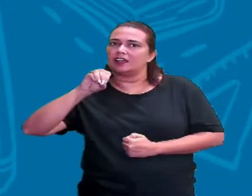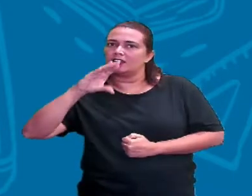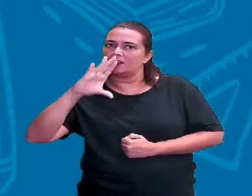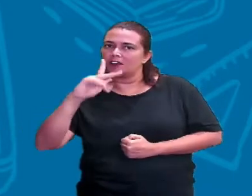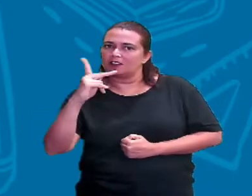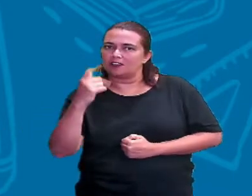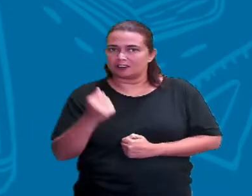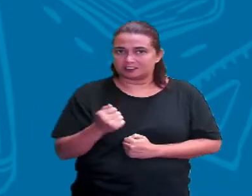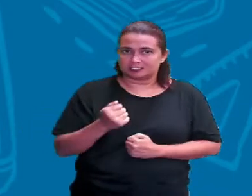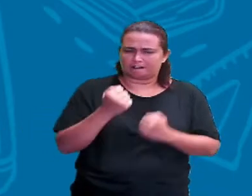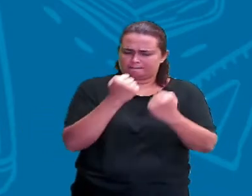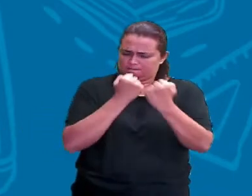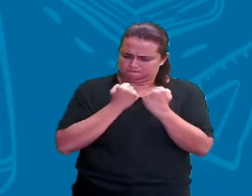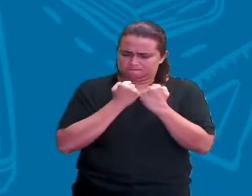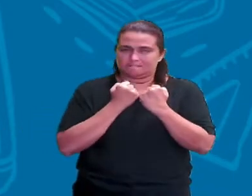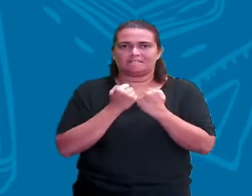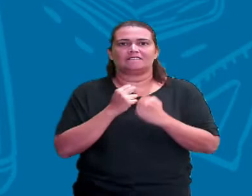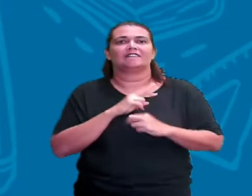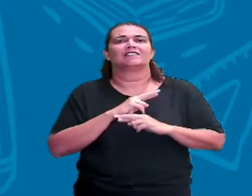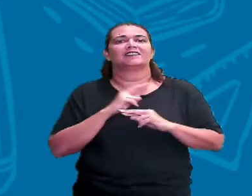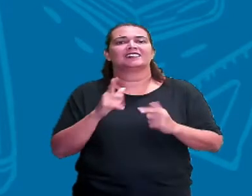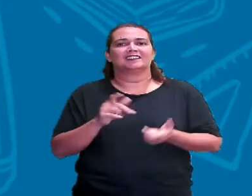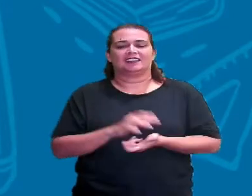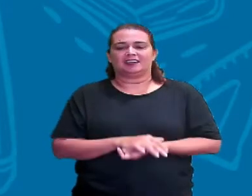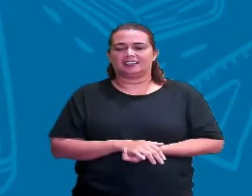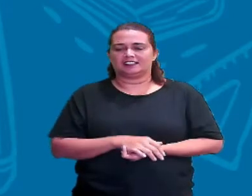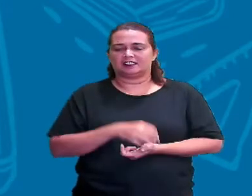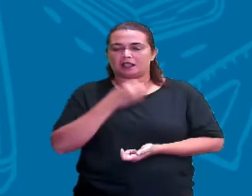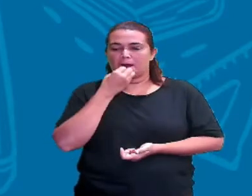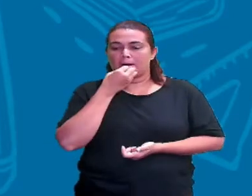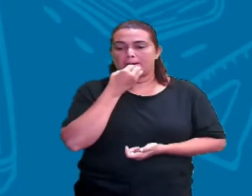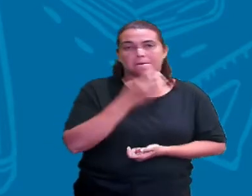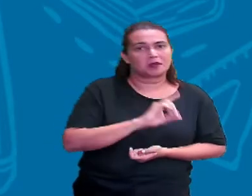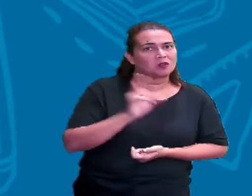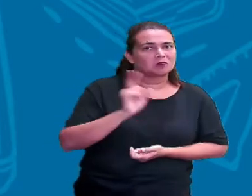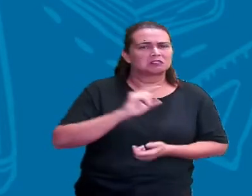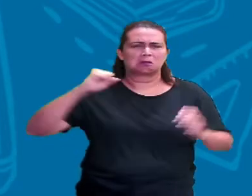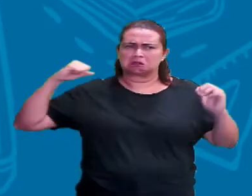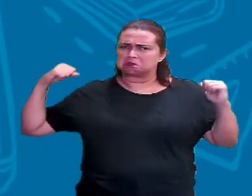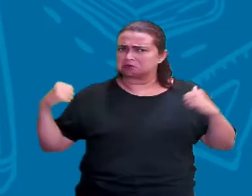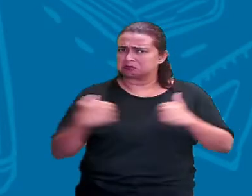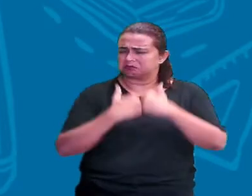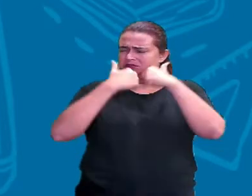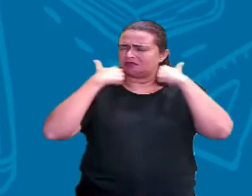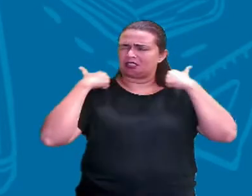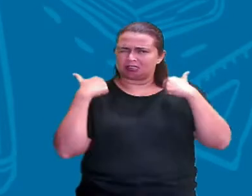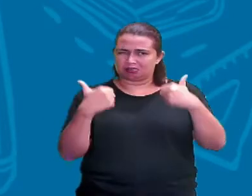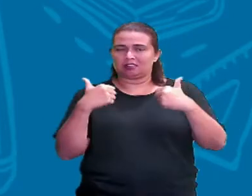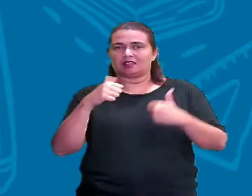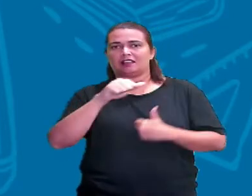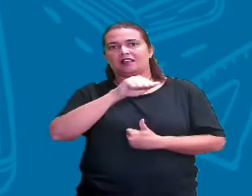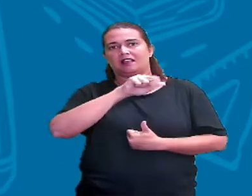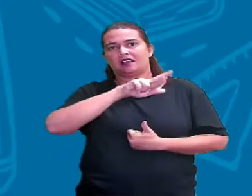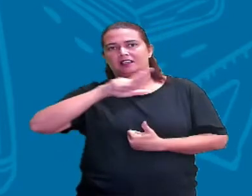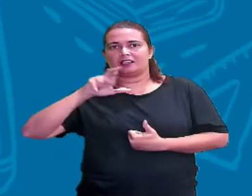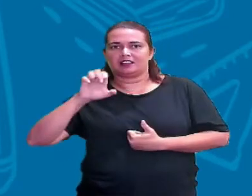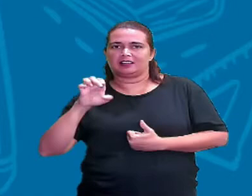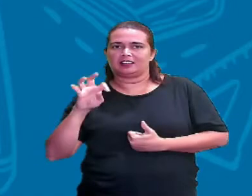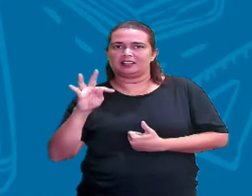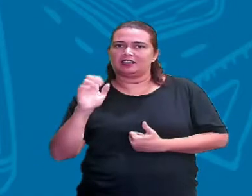Não é? Então, olha que a depender, né, da região em que se